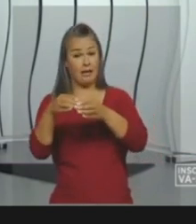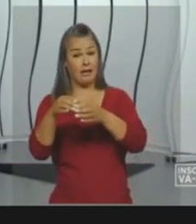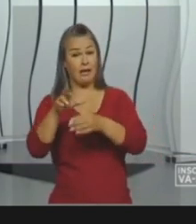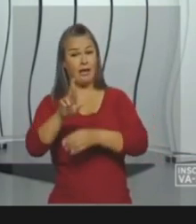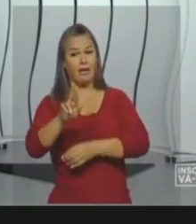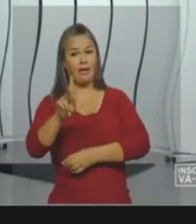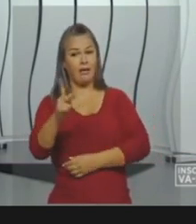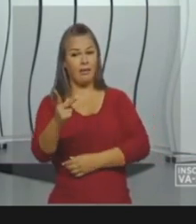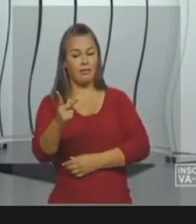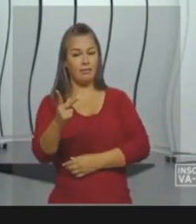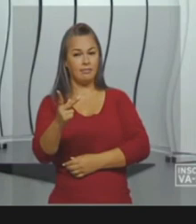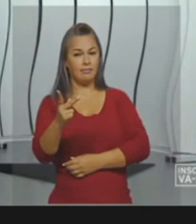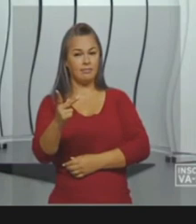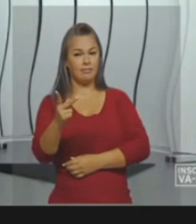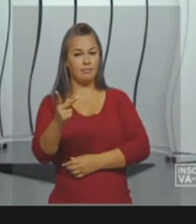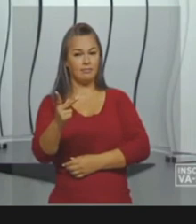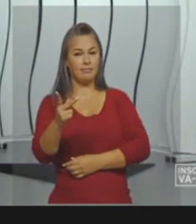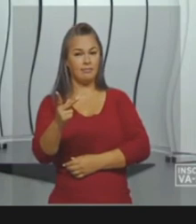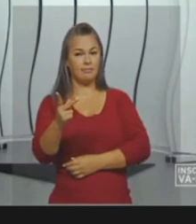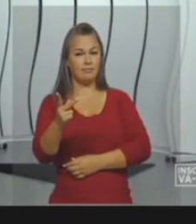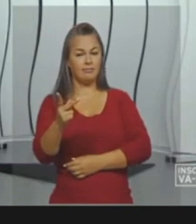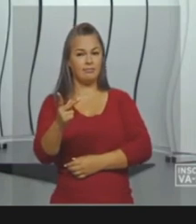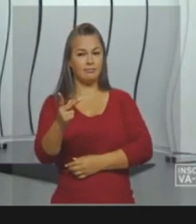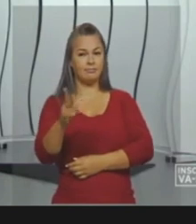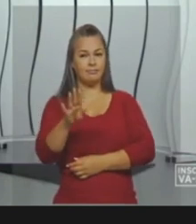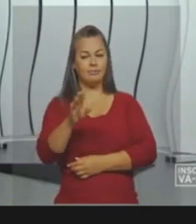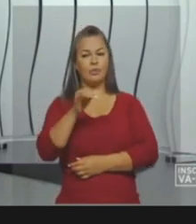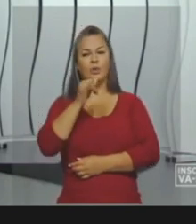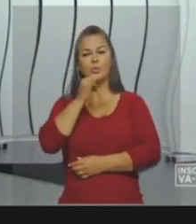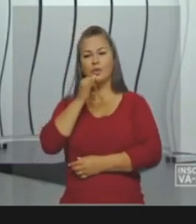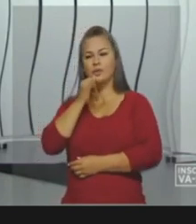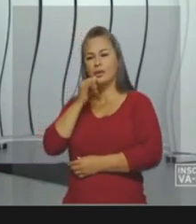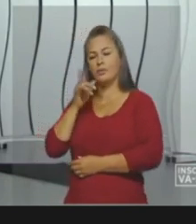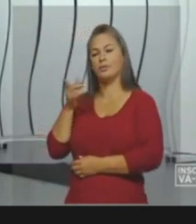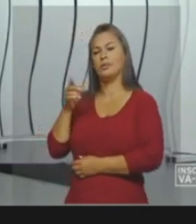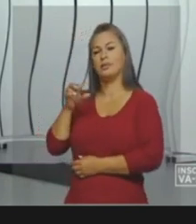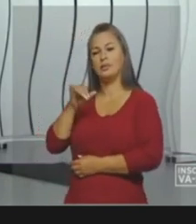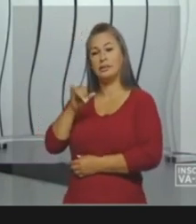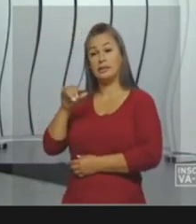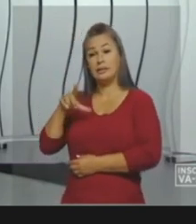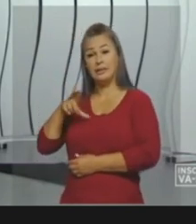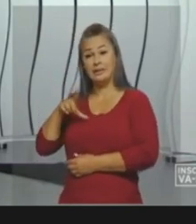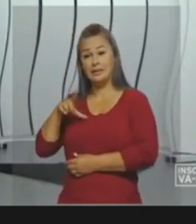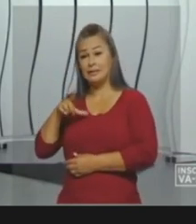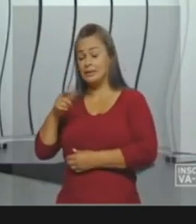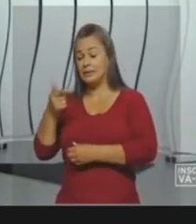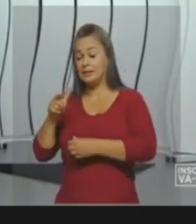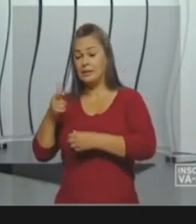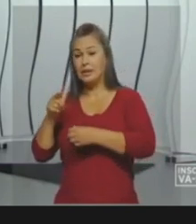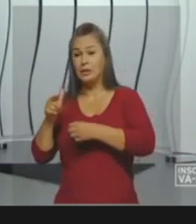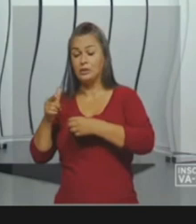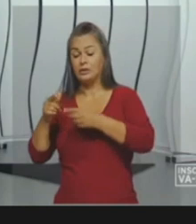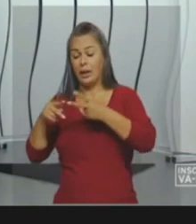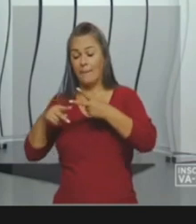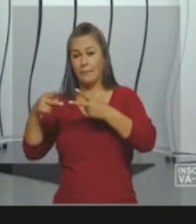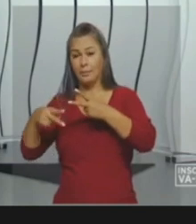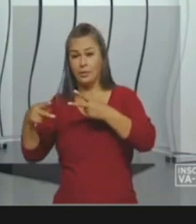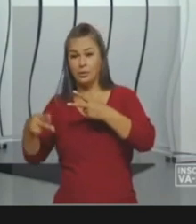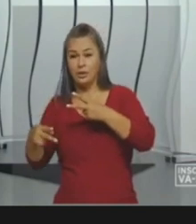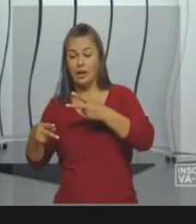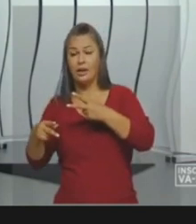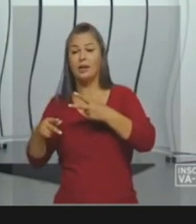que eu não tenho RH, então essa pessoa é o quê? A negativo. Ela não tem a bolinha. Mas e se ela